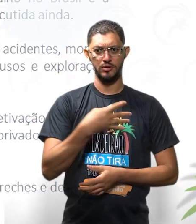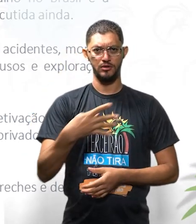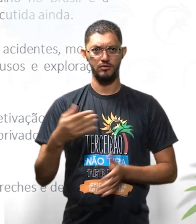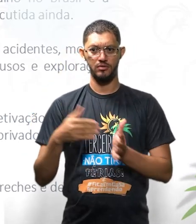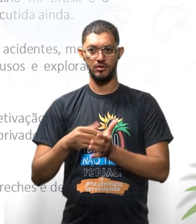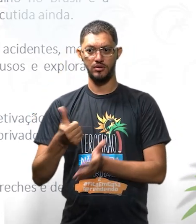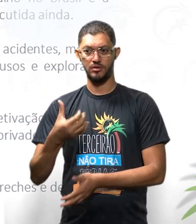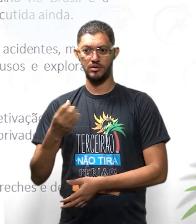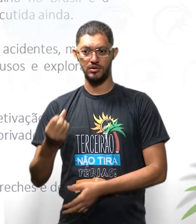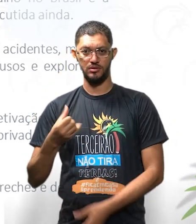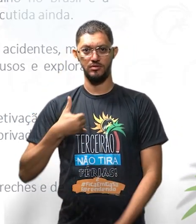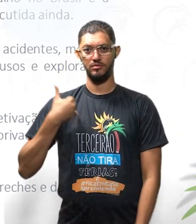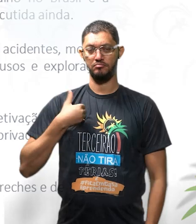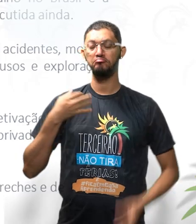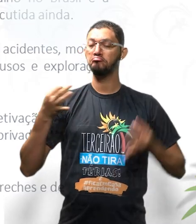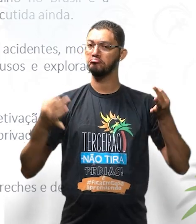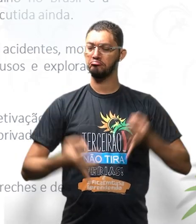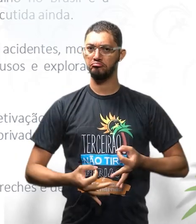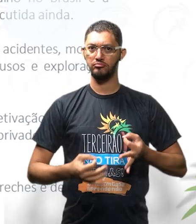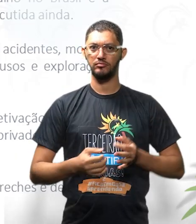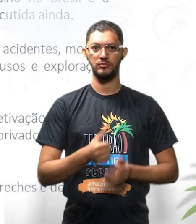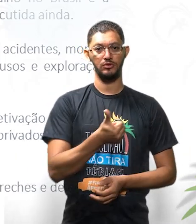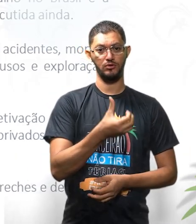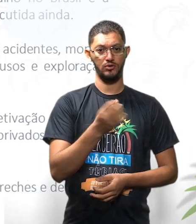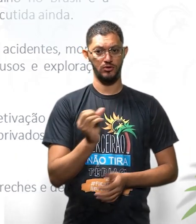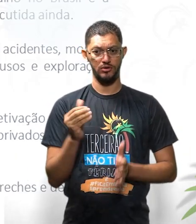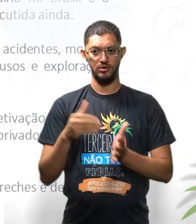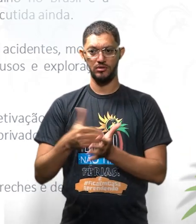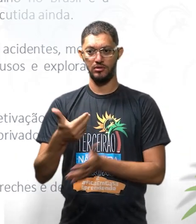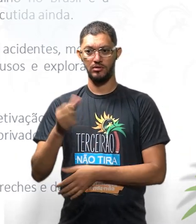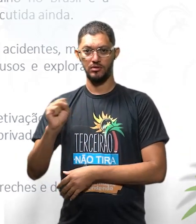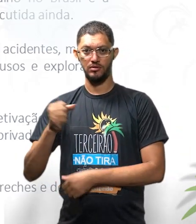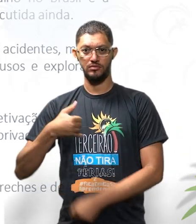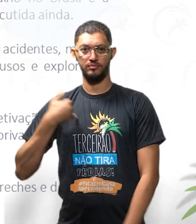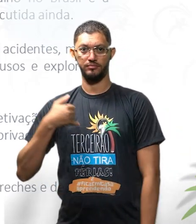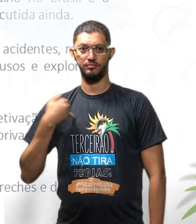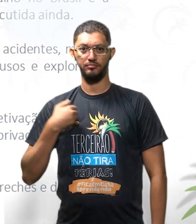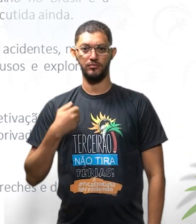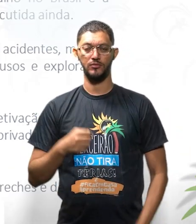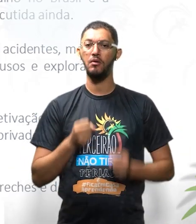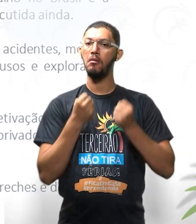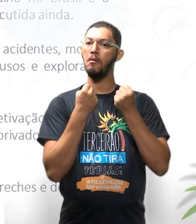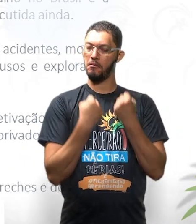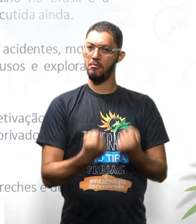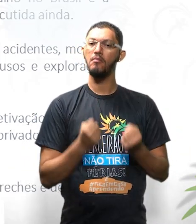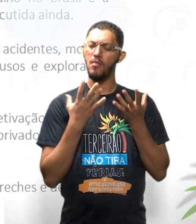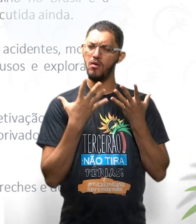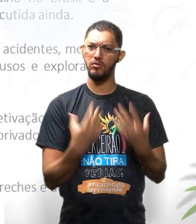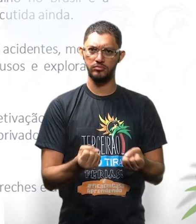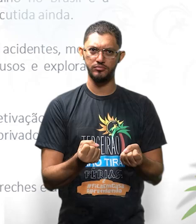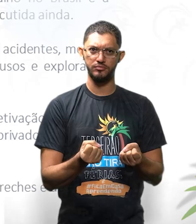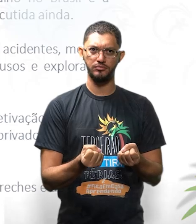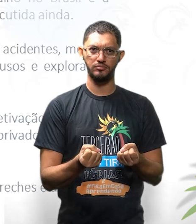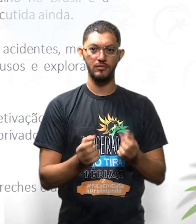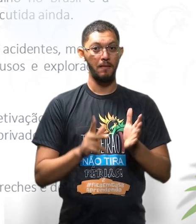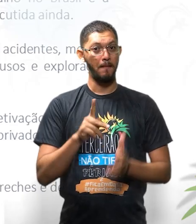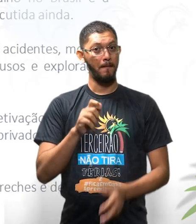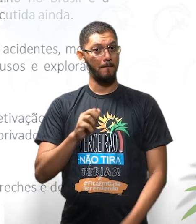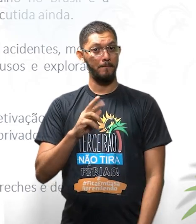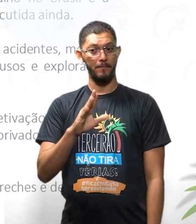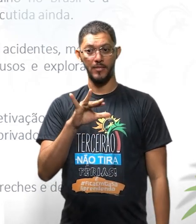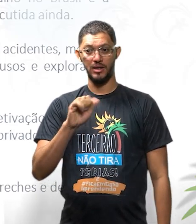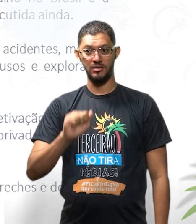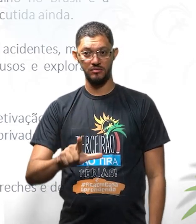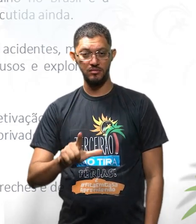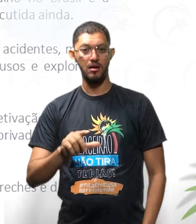Correto. Entre 16 e 18, vigora a chamada permissão parcial, sendo proibidas